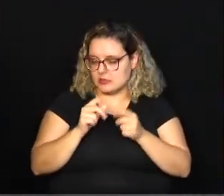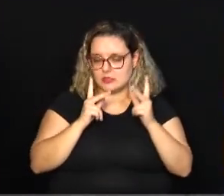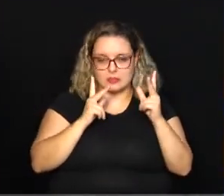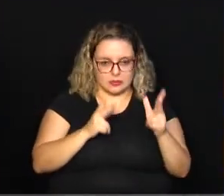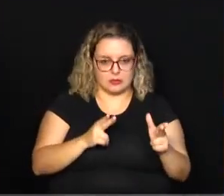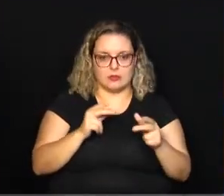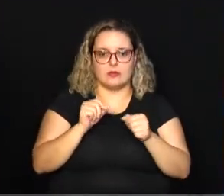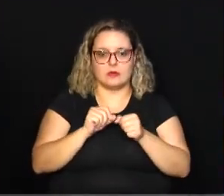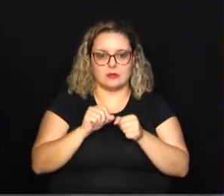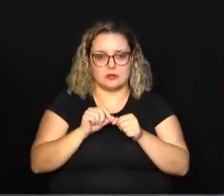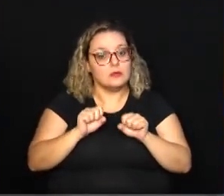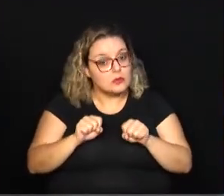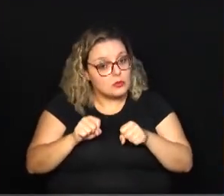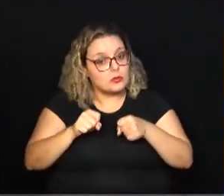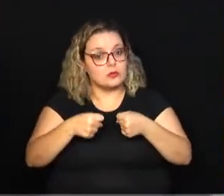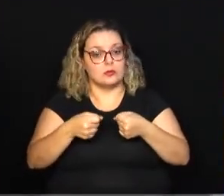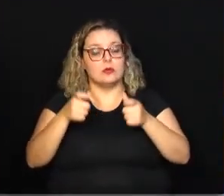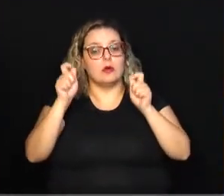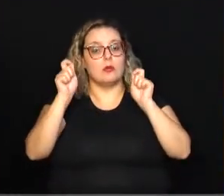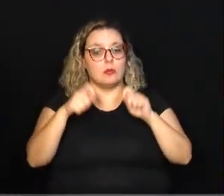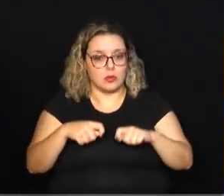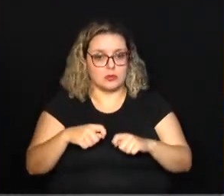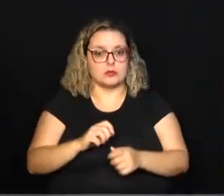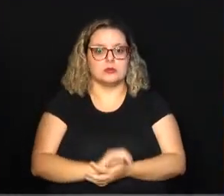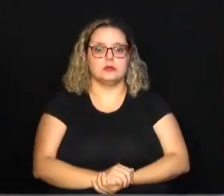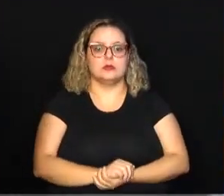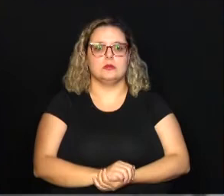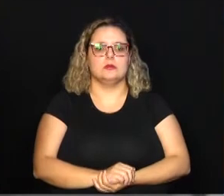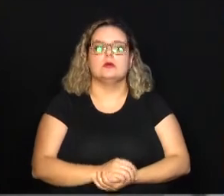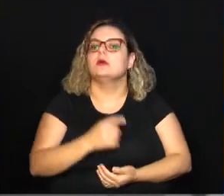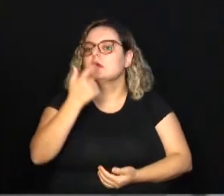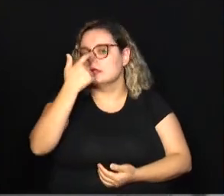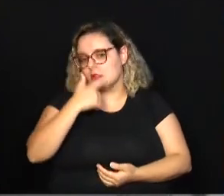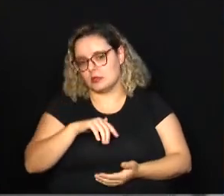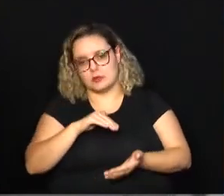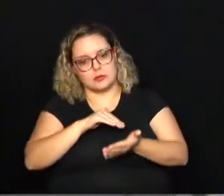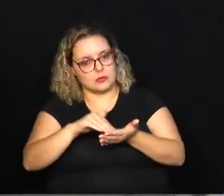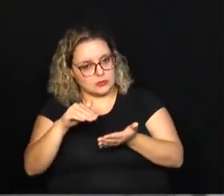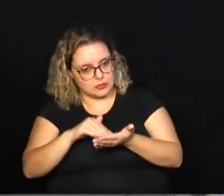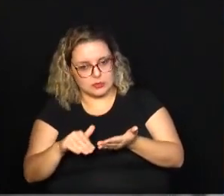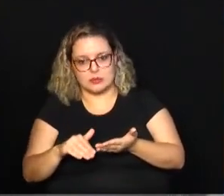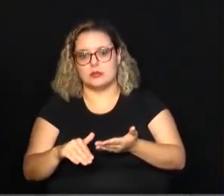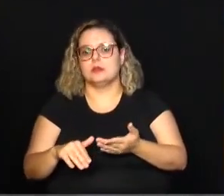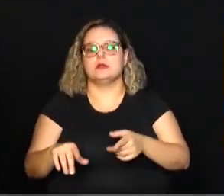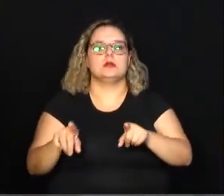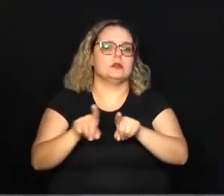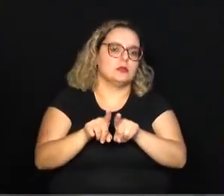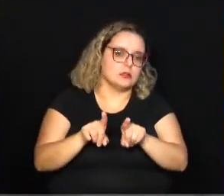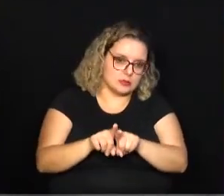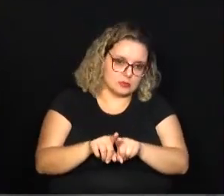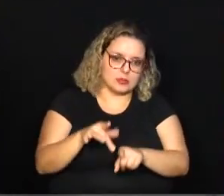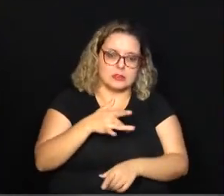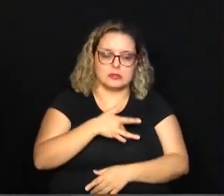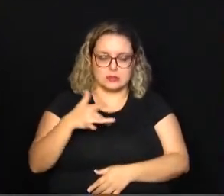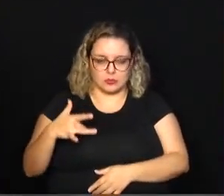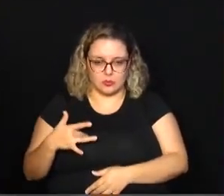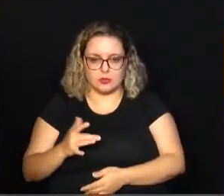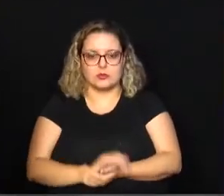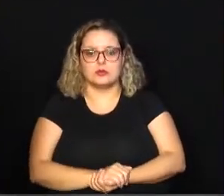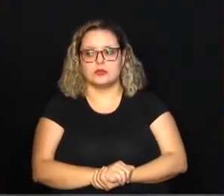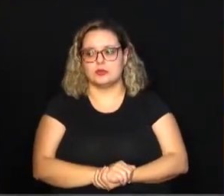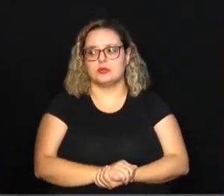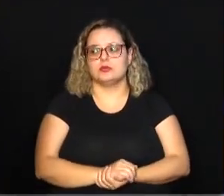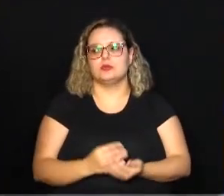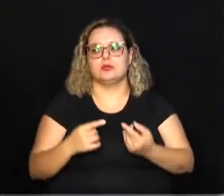o esforço possível. Tanto eu quanto o secretário de Saúde, o Léo Zambon, estamos junto